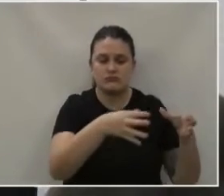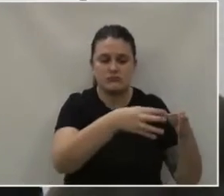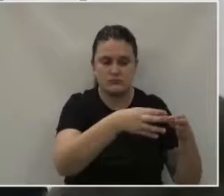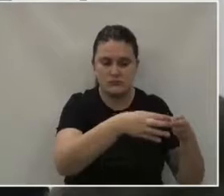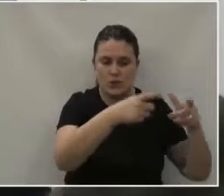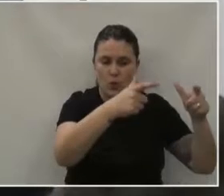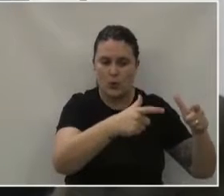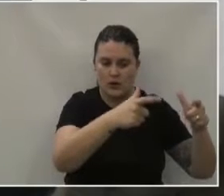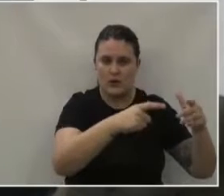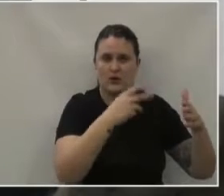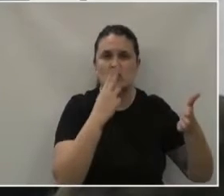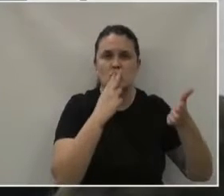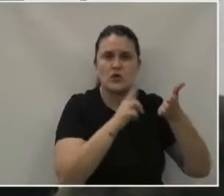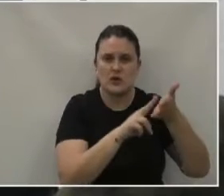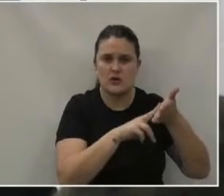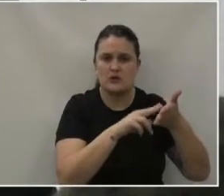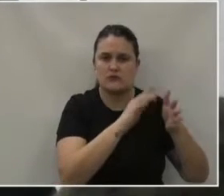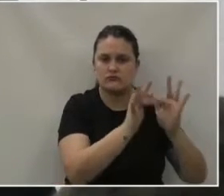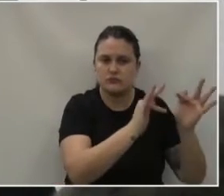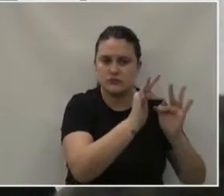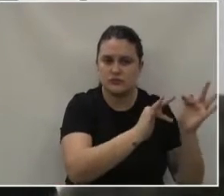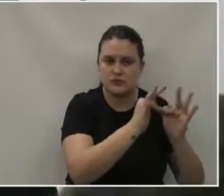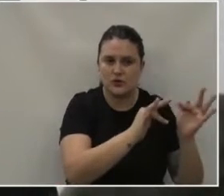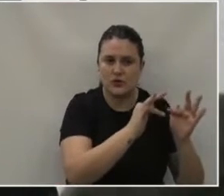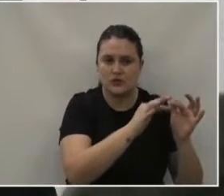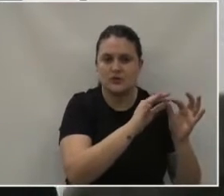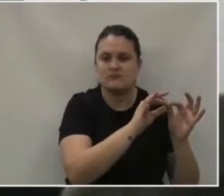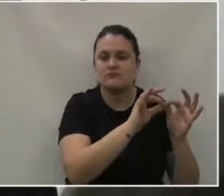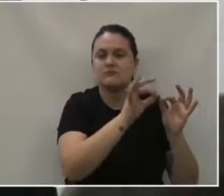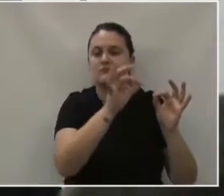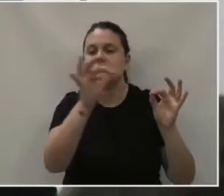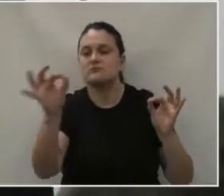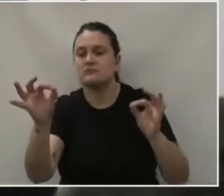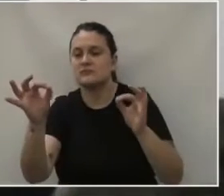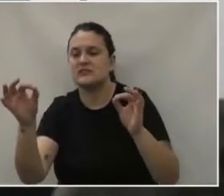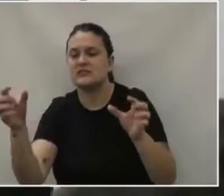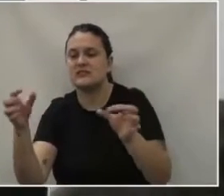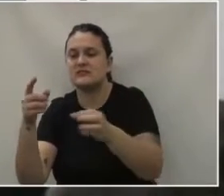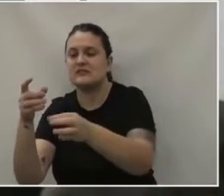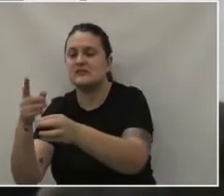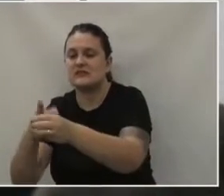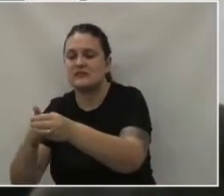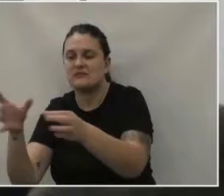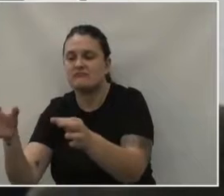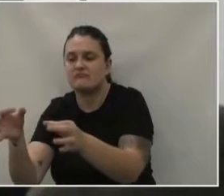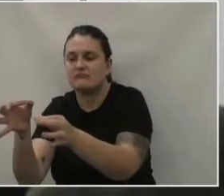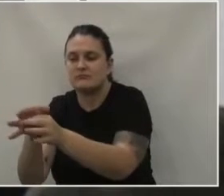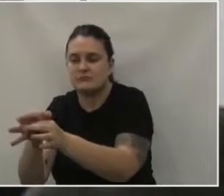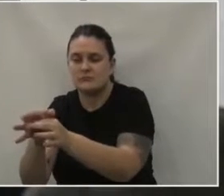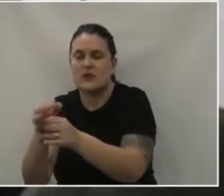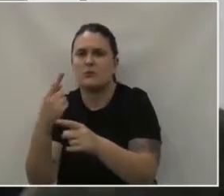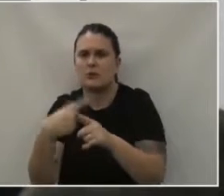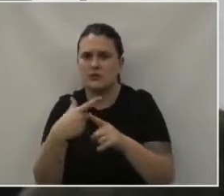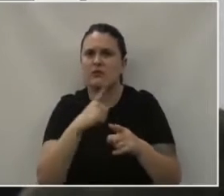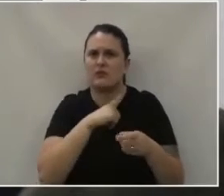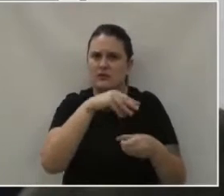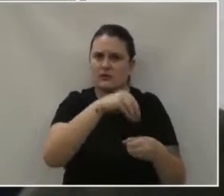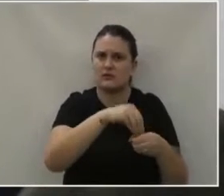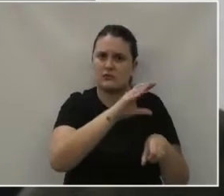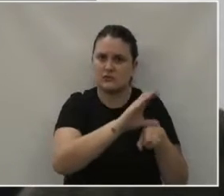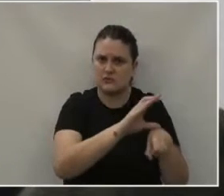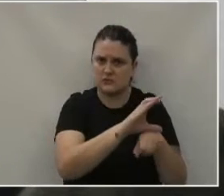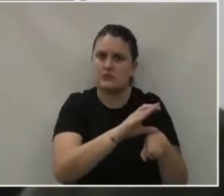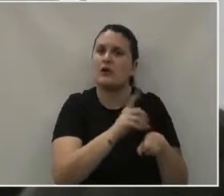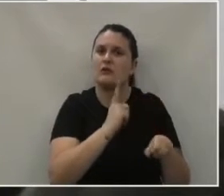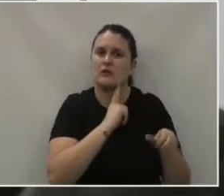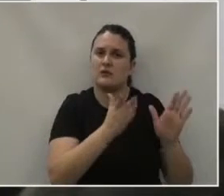interior, nas menores cidades. Por quê? Porque é previsto na Constituição a prestação